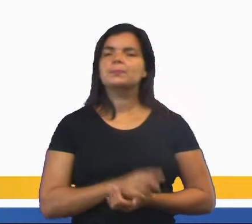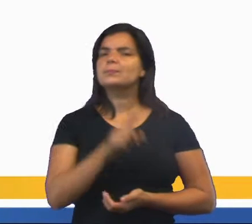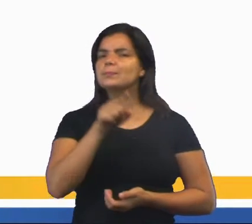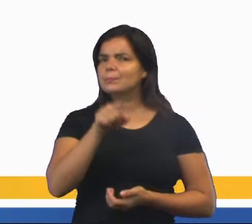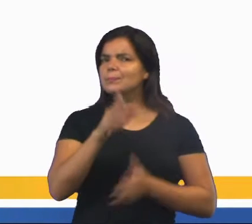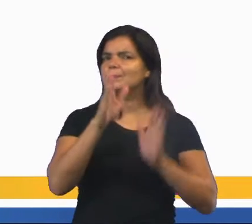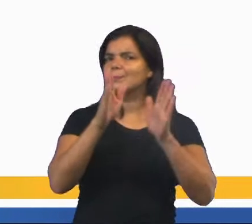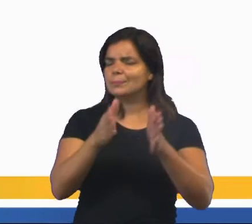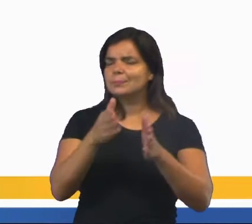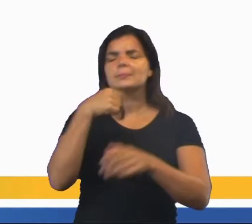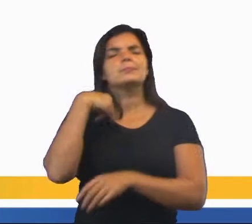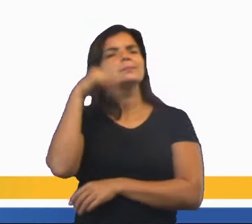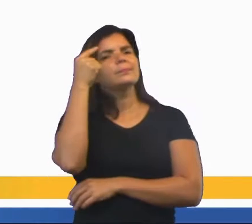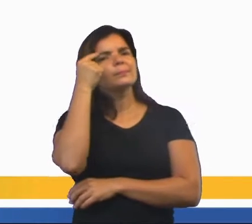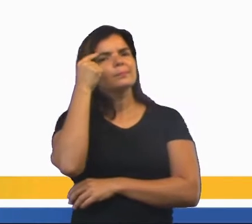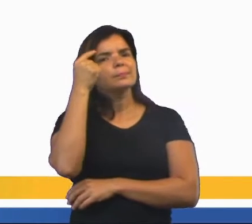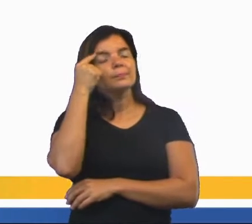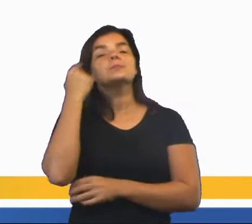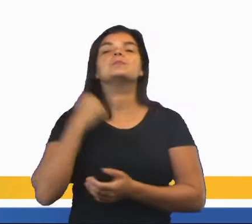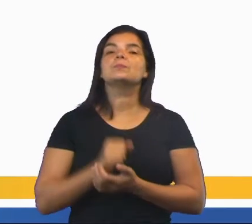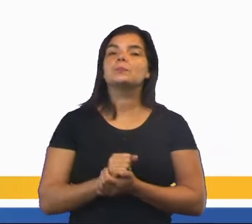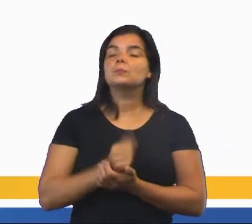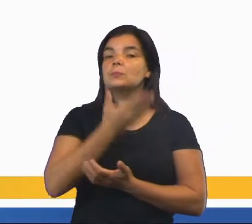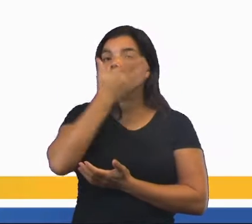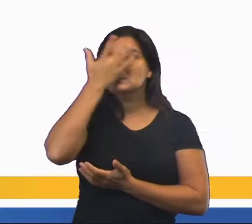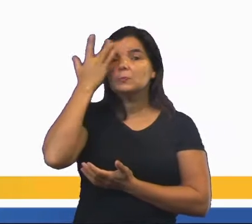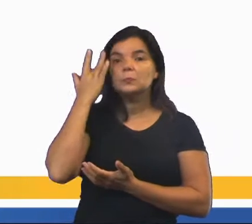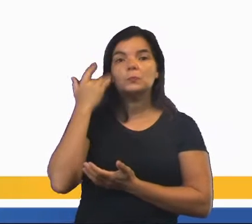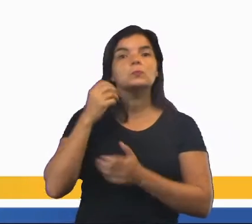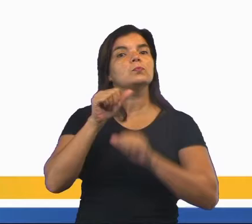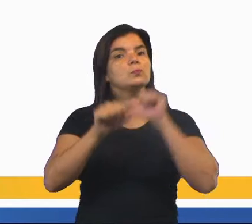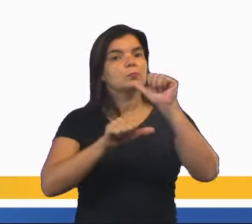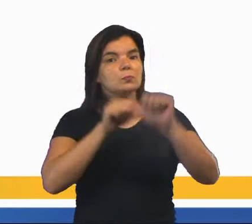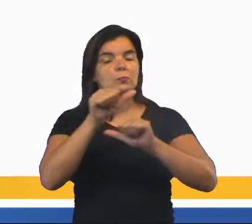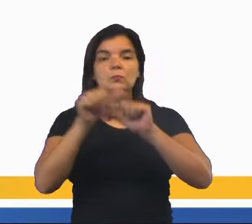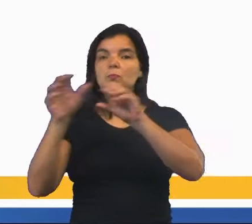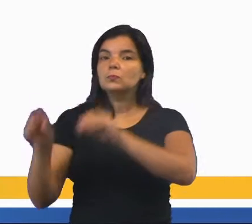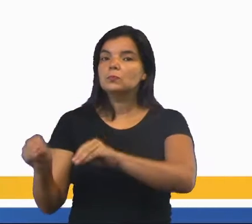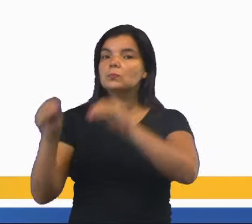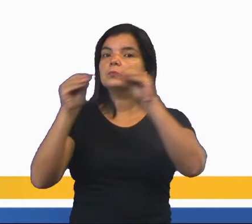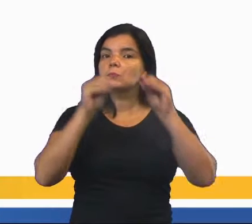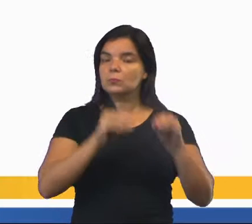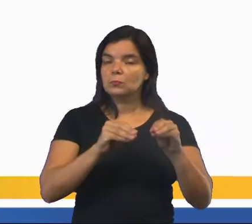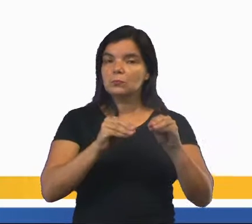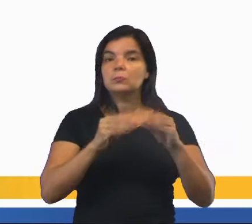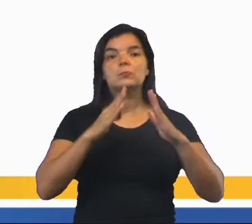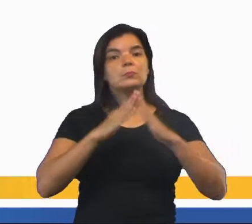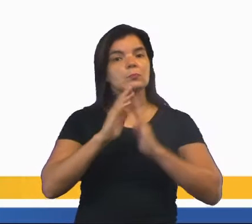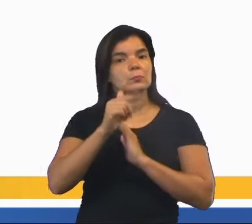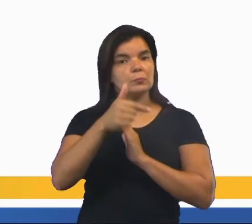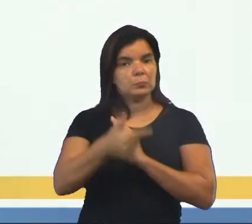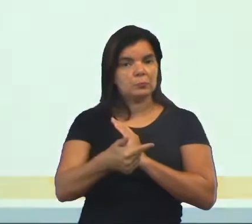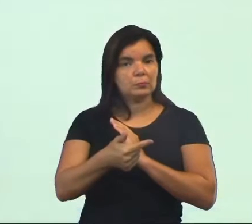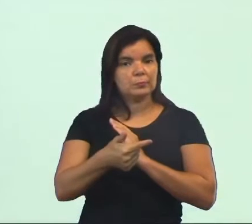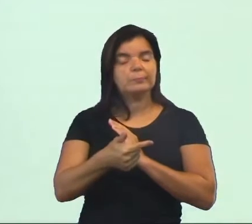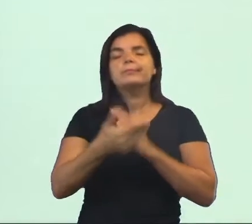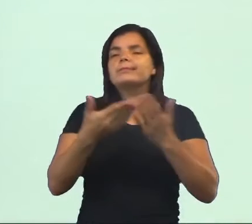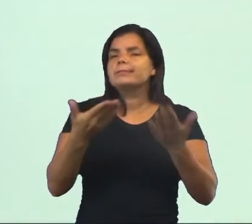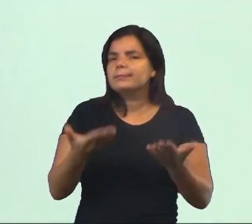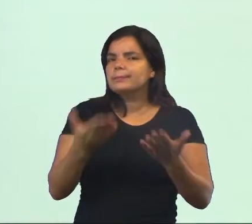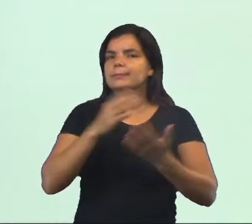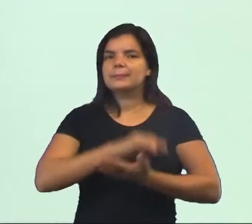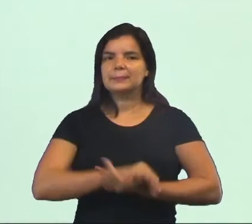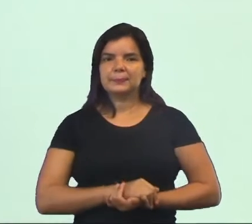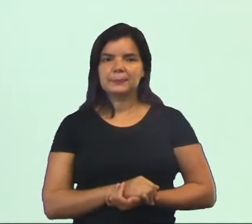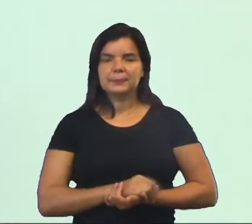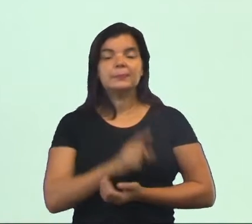Você já parou para pensar que muitas pessoas mudam de um lugar para ir morar em outro? E aí,